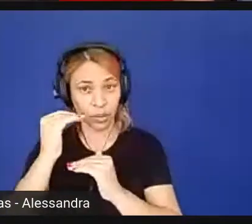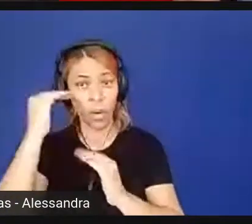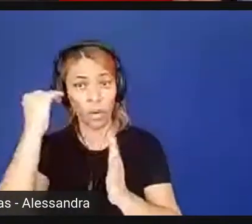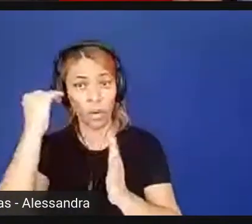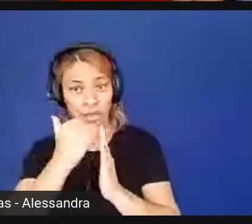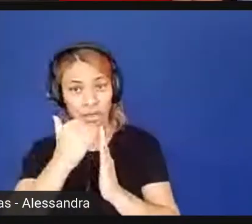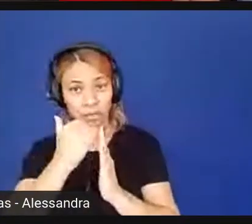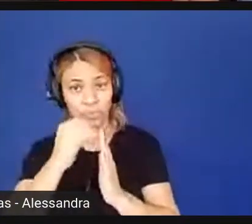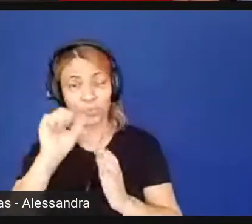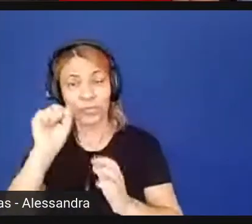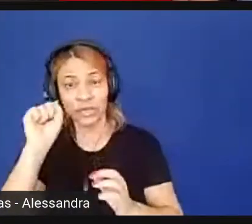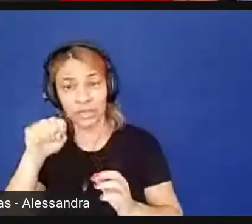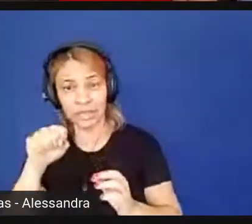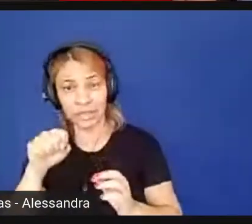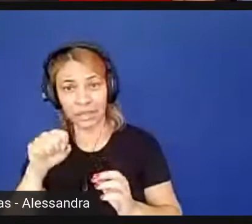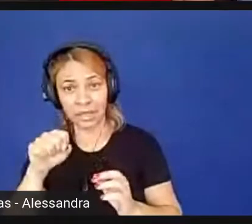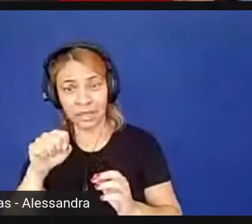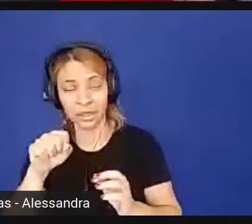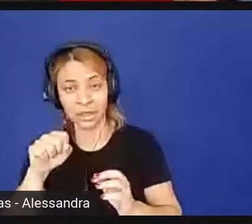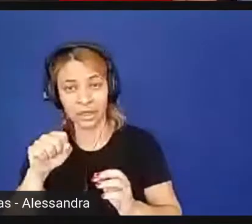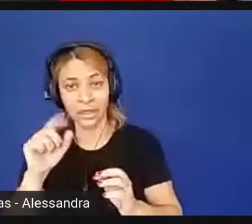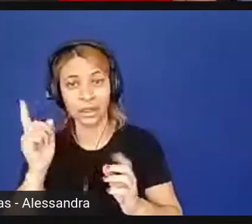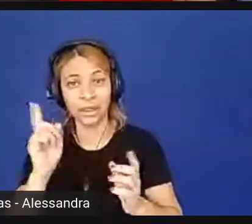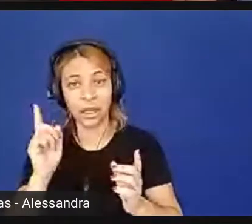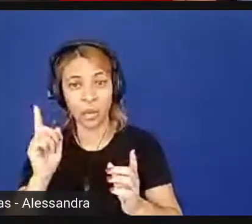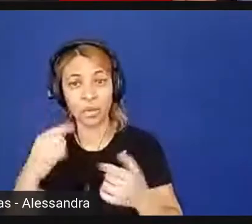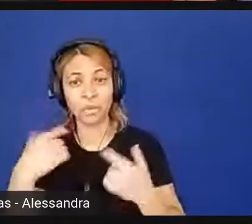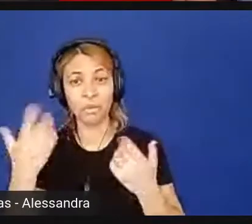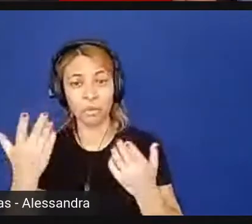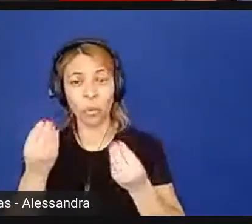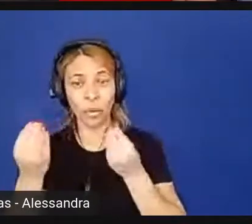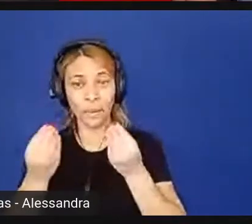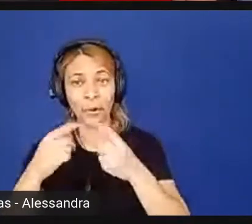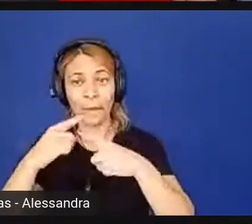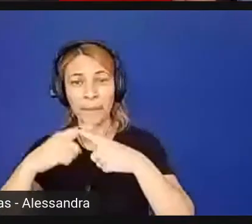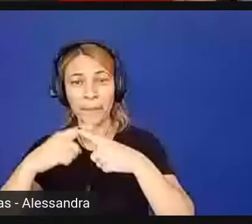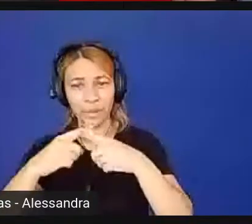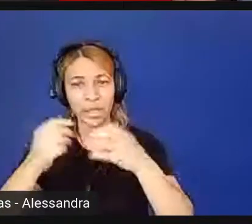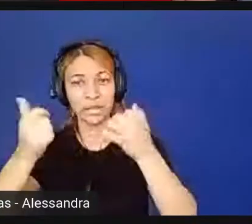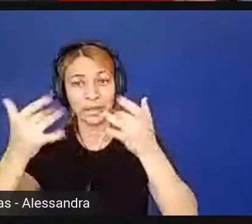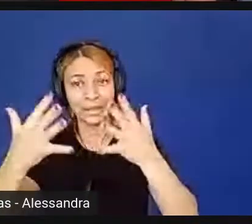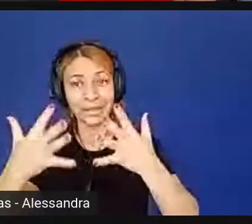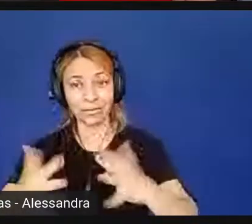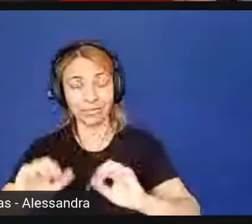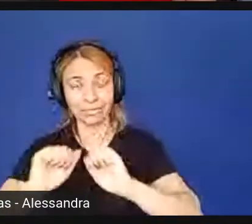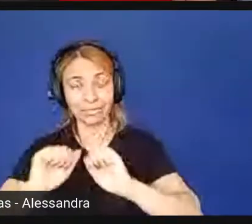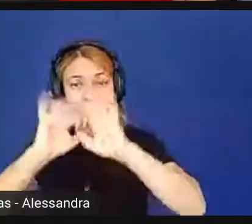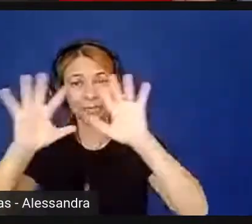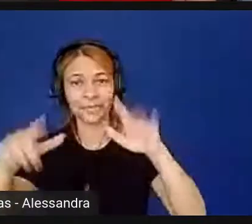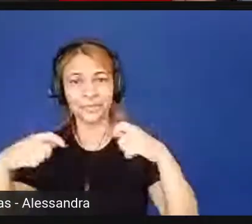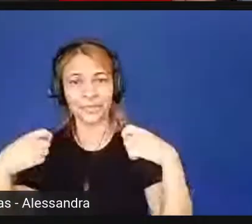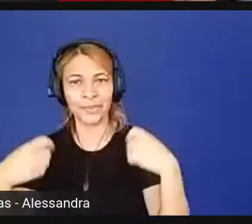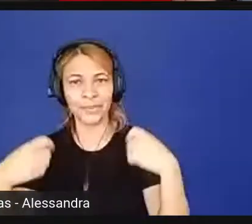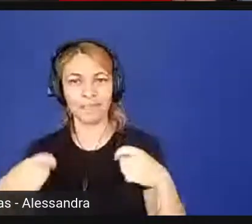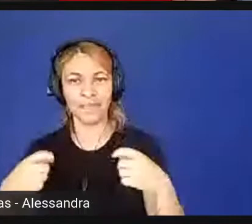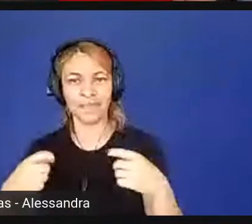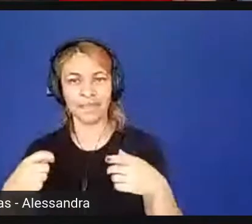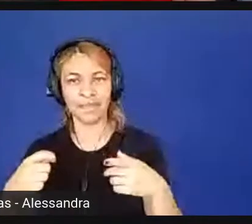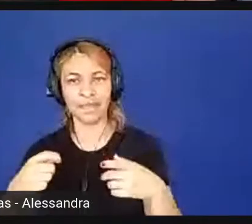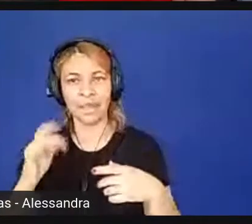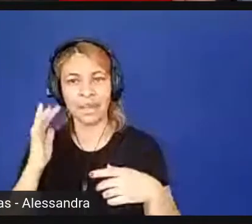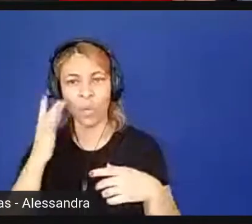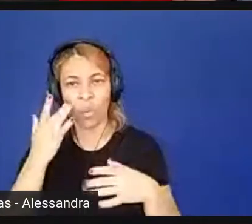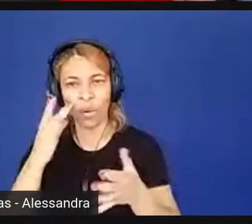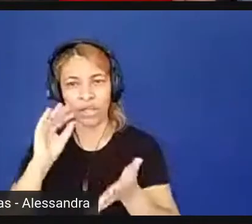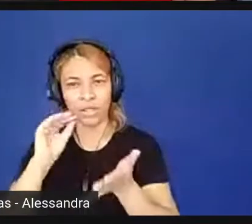quê? E se não, por quê? Isso é instrumento de transparência. Eu acho que nos falta menos